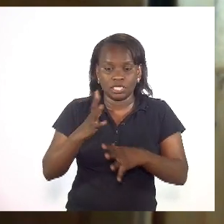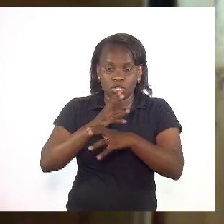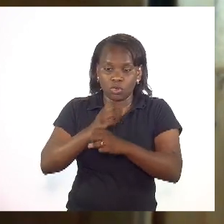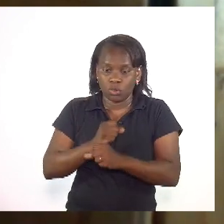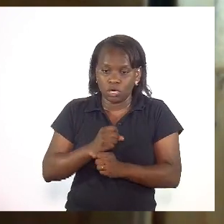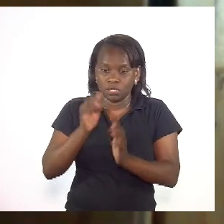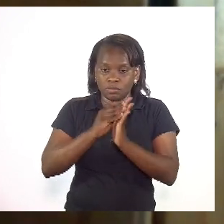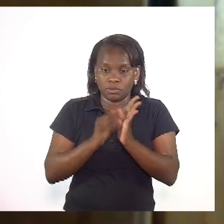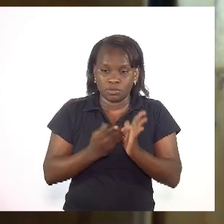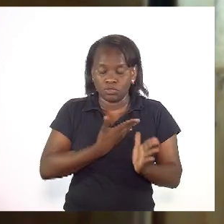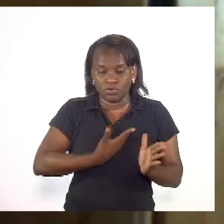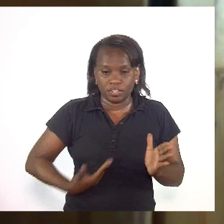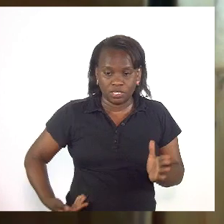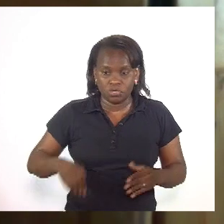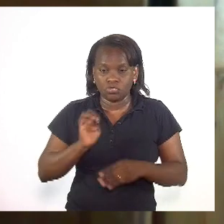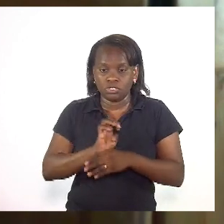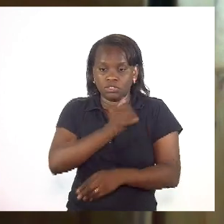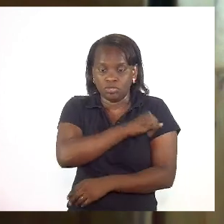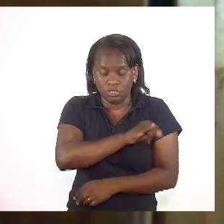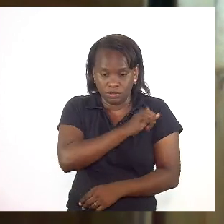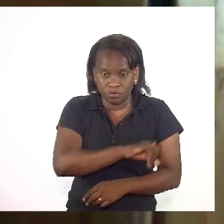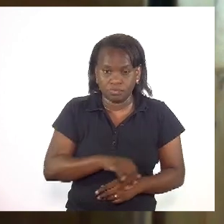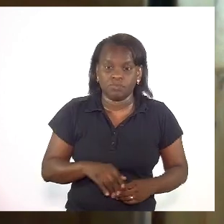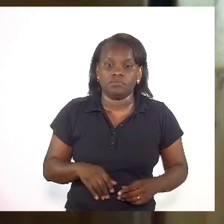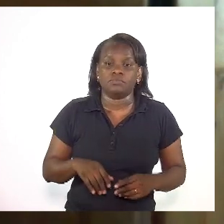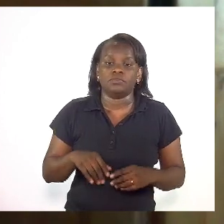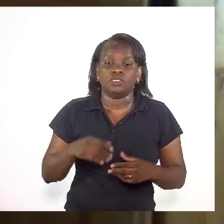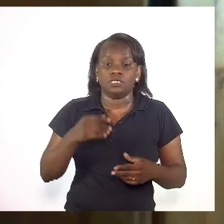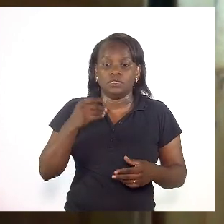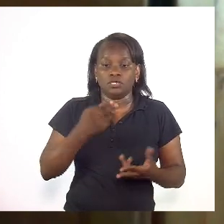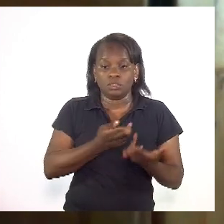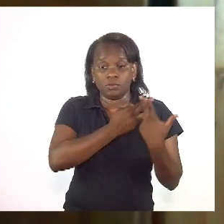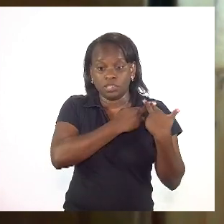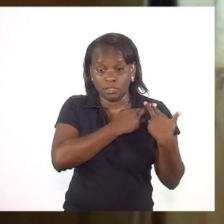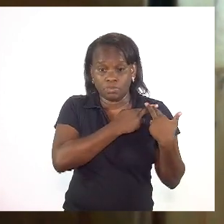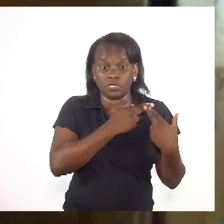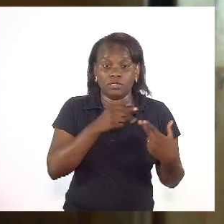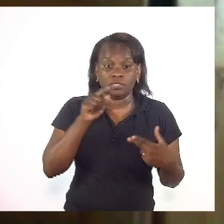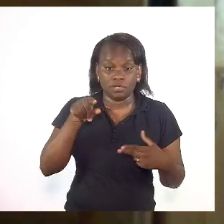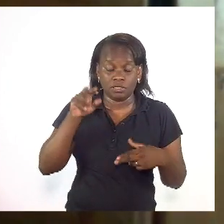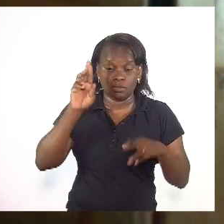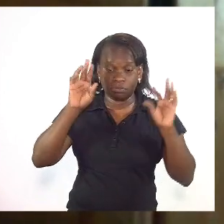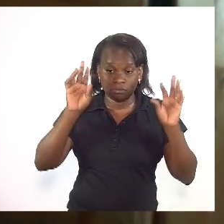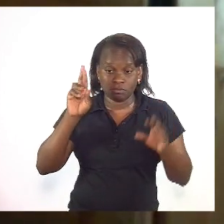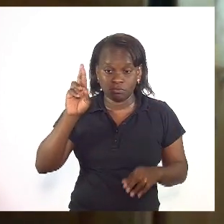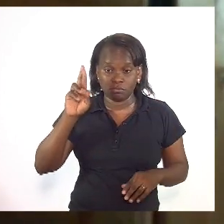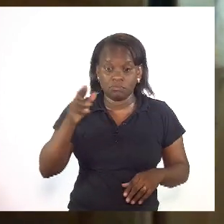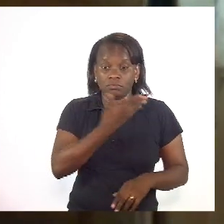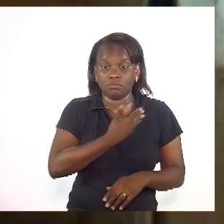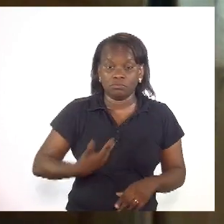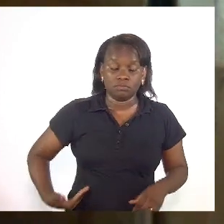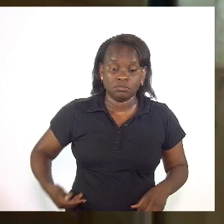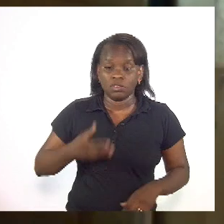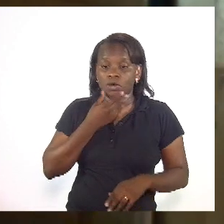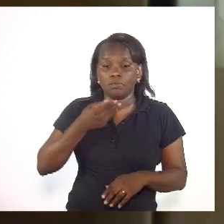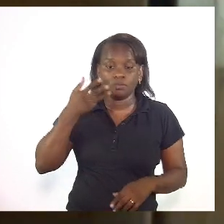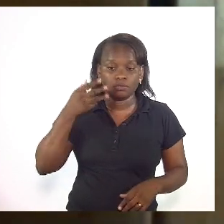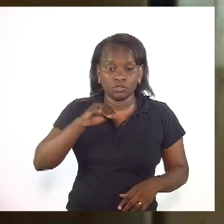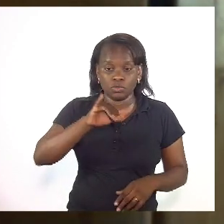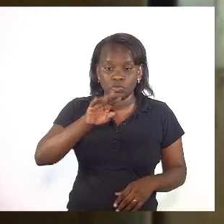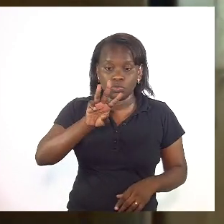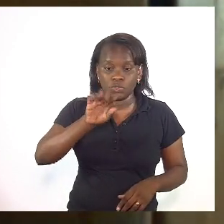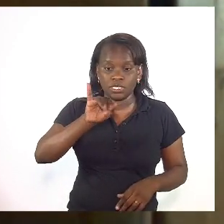contas do governador do Estado do Rio de Janeiro, sob a responsabilidade do excelentíssimo senhor governador, senhor Wilson